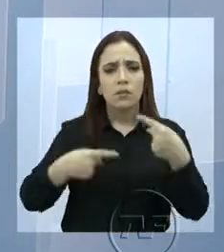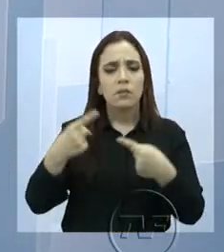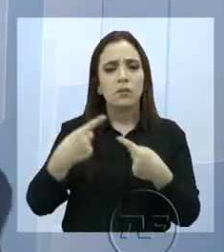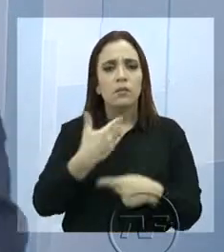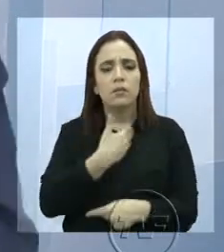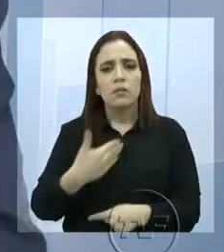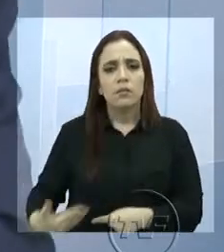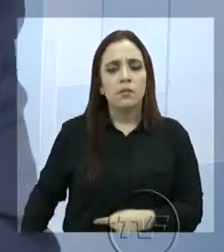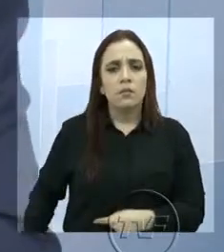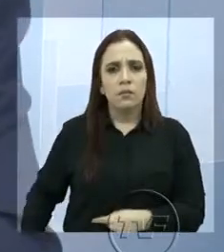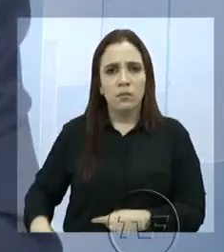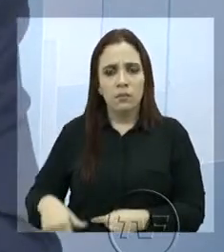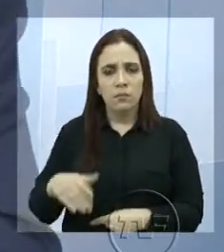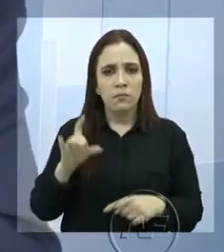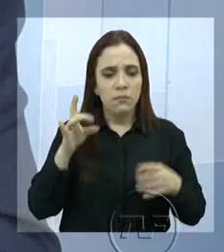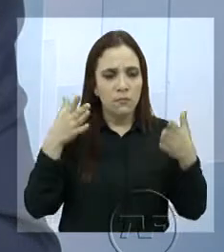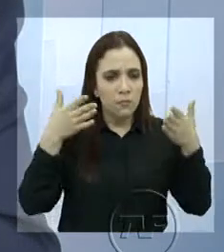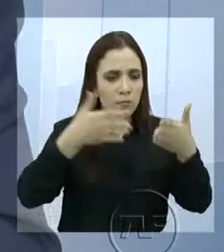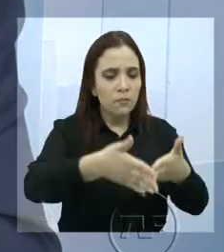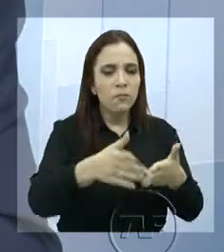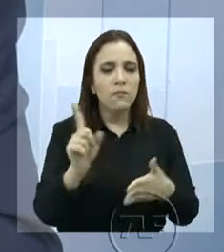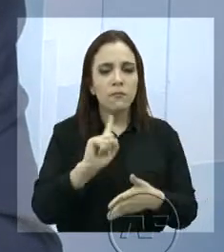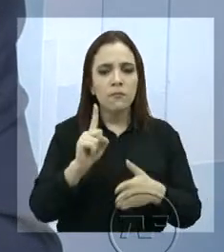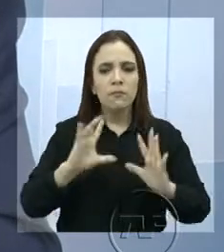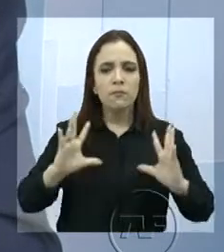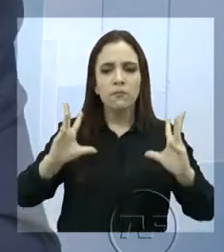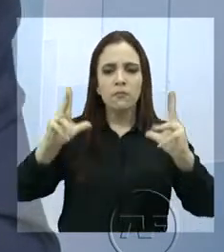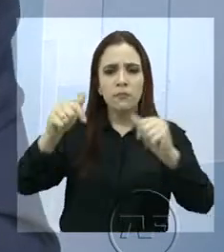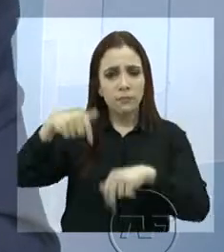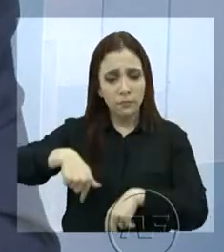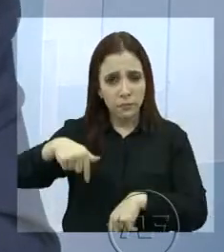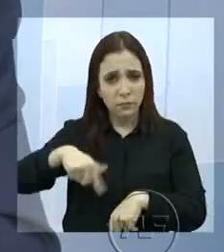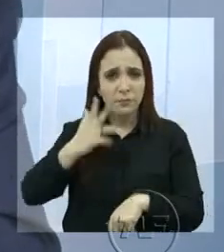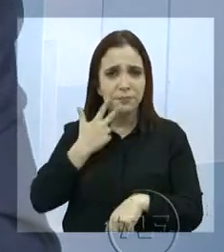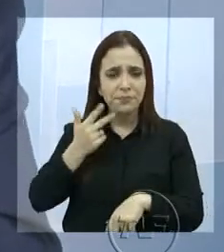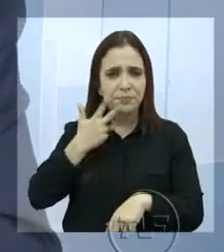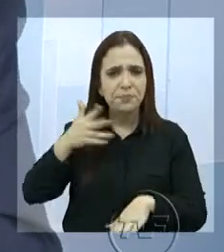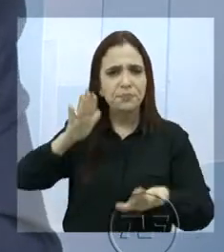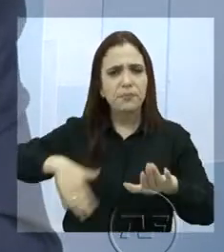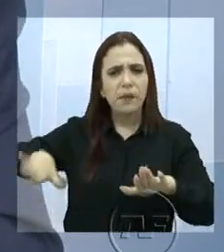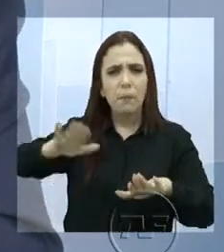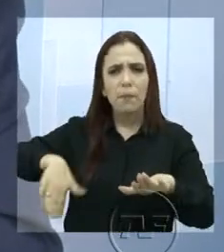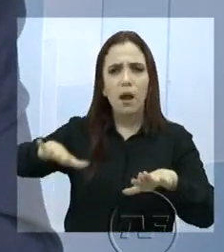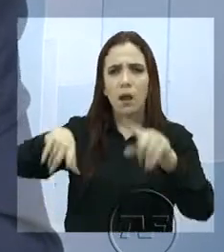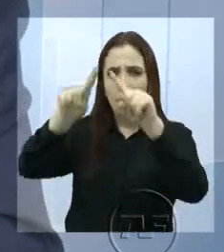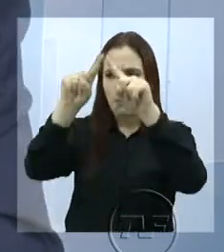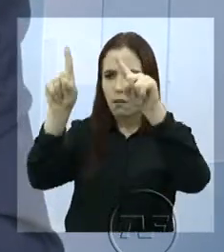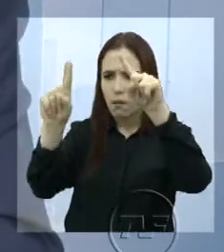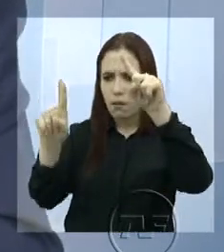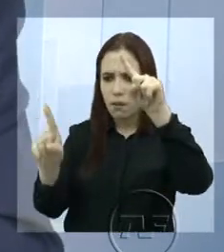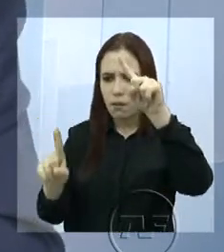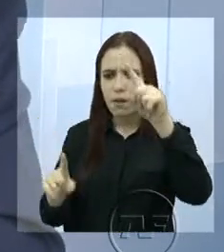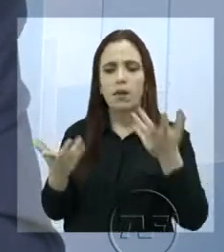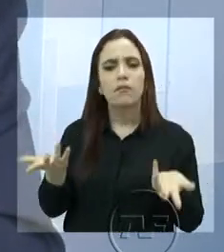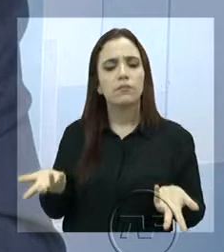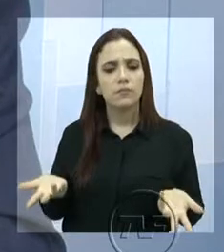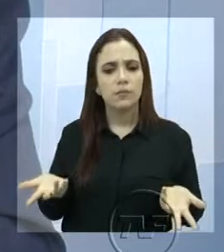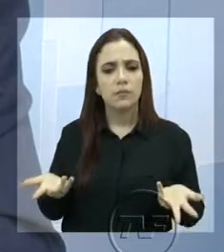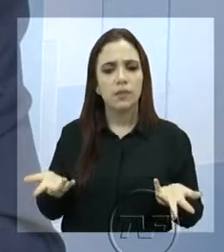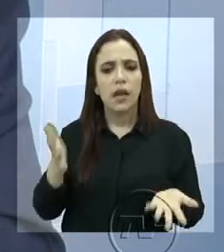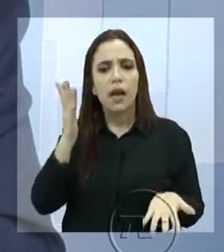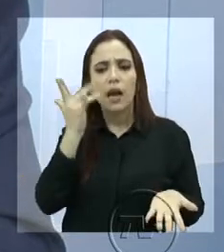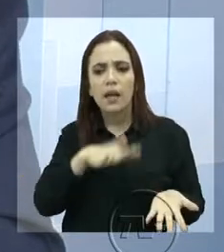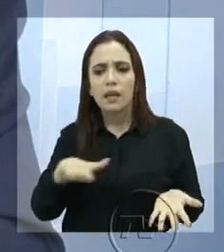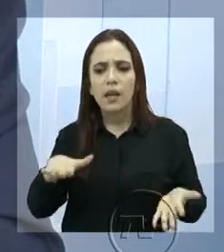beneficia apenas uma parcela da população? Nós temos um litoral vasto dentro do nosso município. Imagine como se sente uma